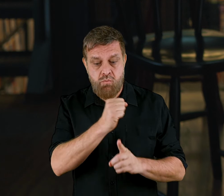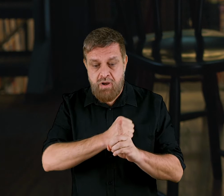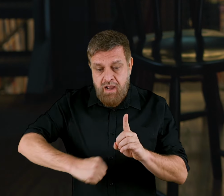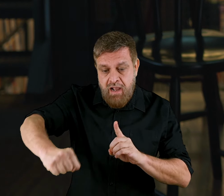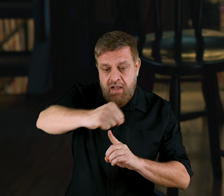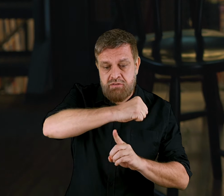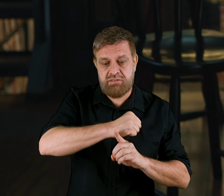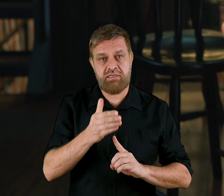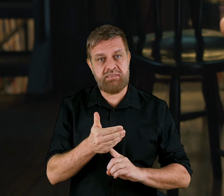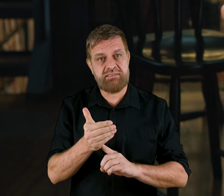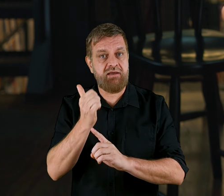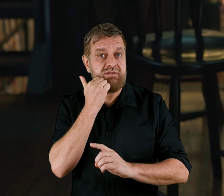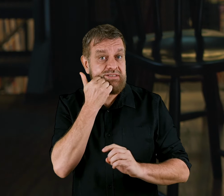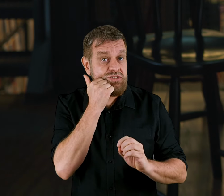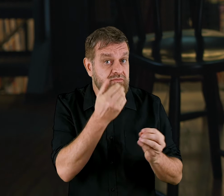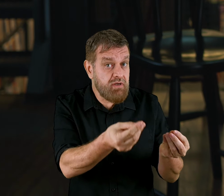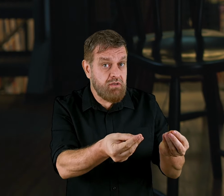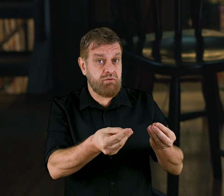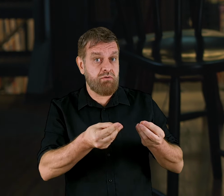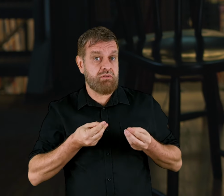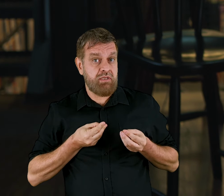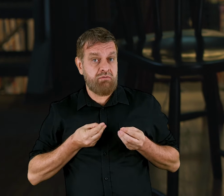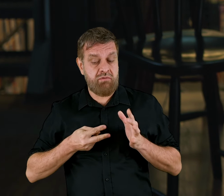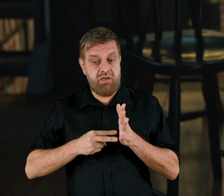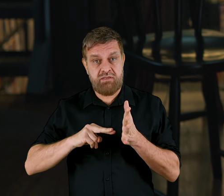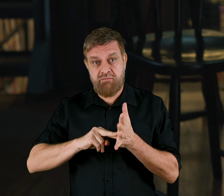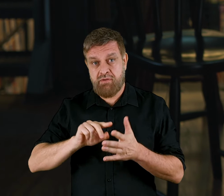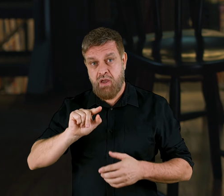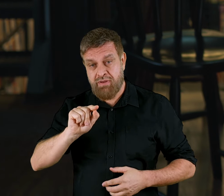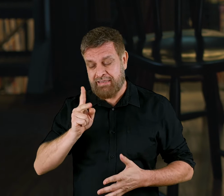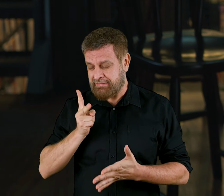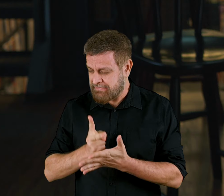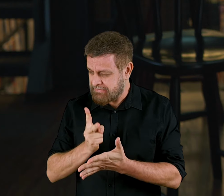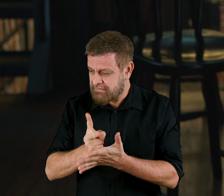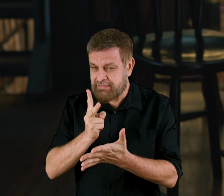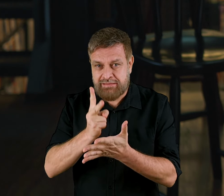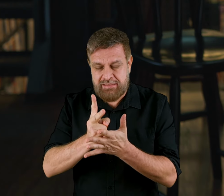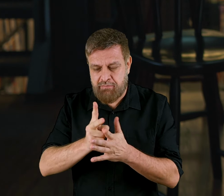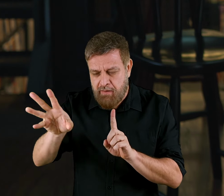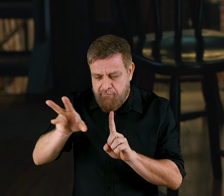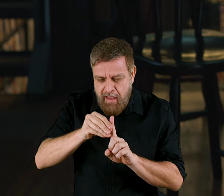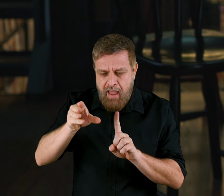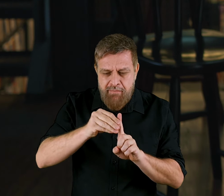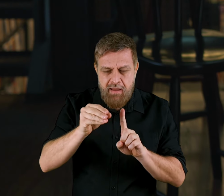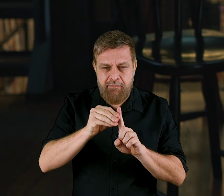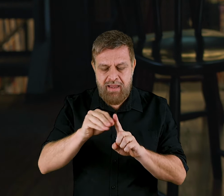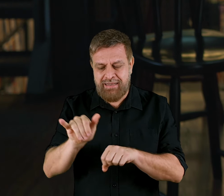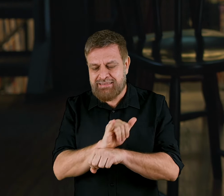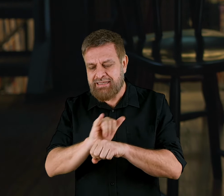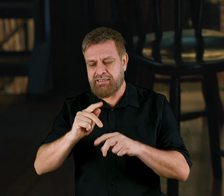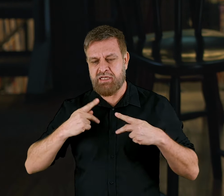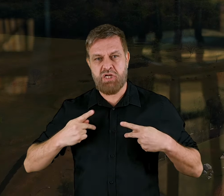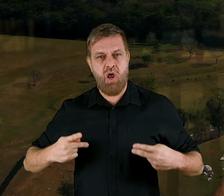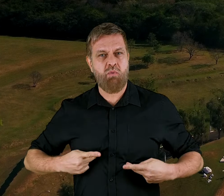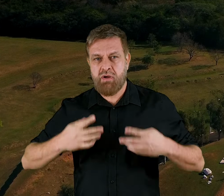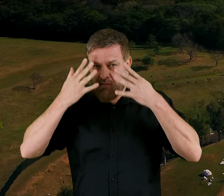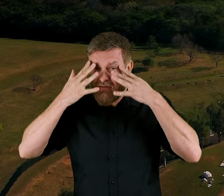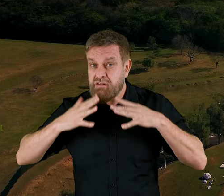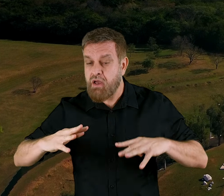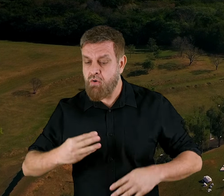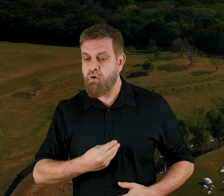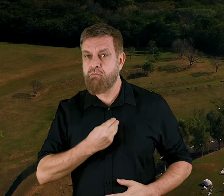sociedade tecnocientífica nos deu, que é justamente esse contínuo de artificialização do humano que confere uma vida melhor a esse humano.